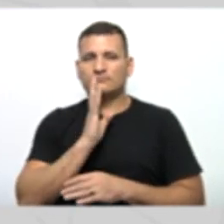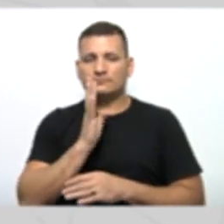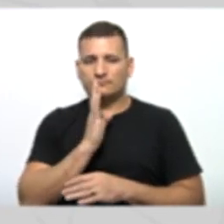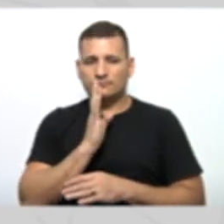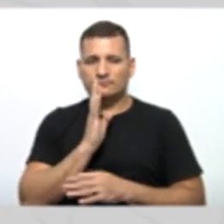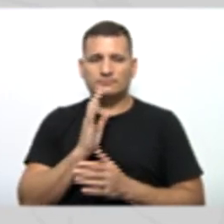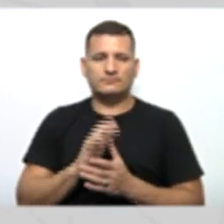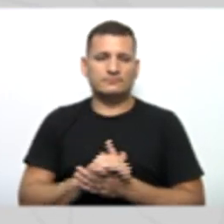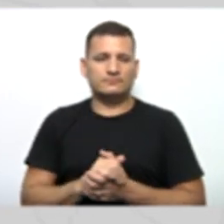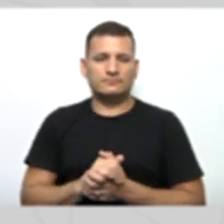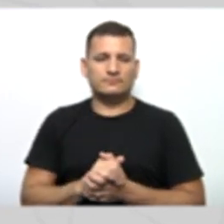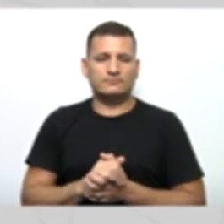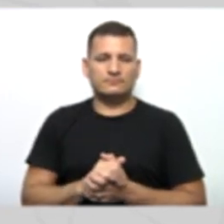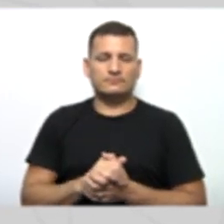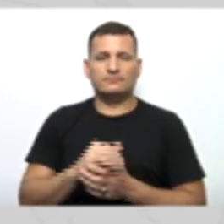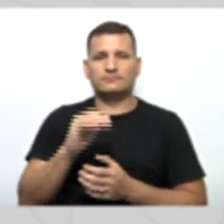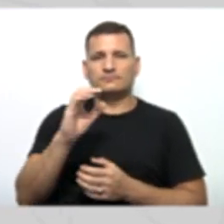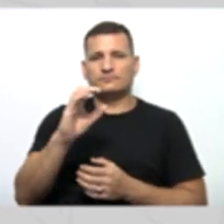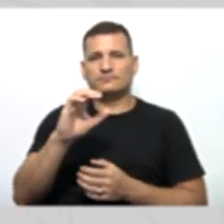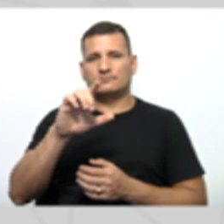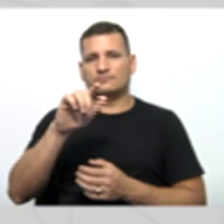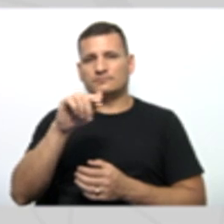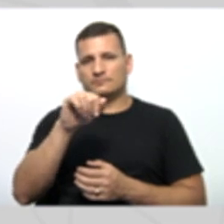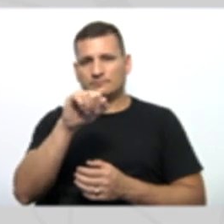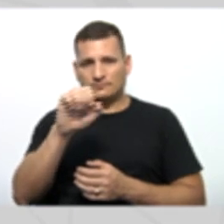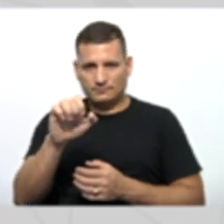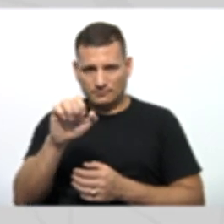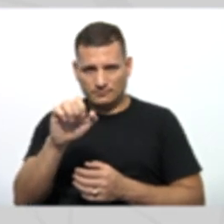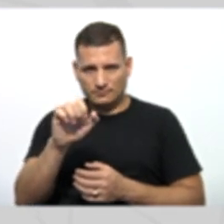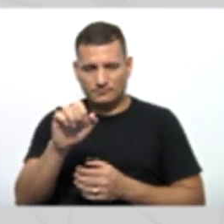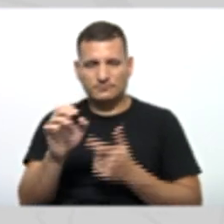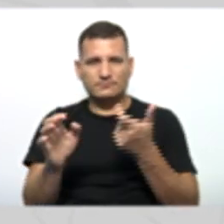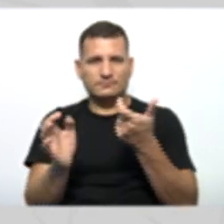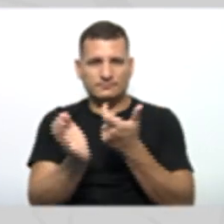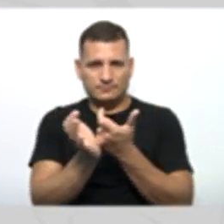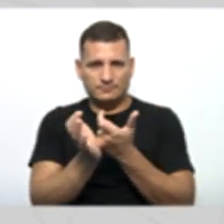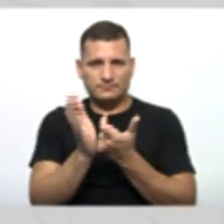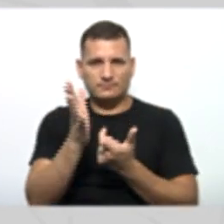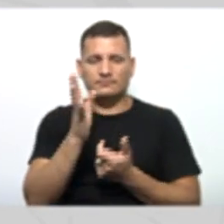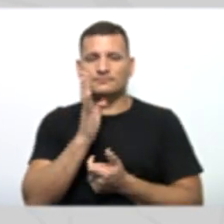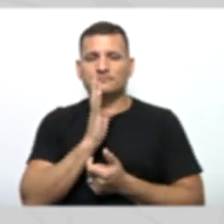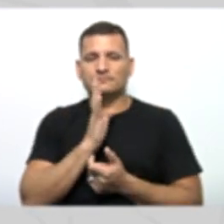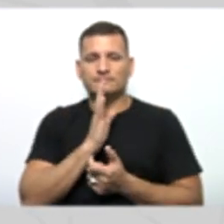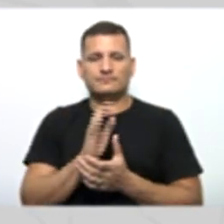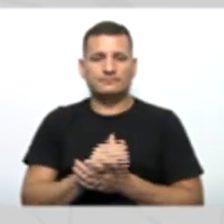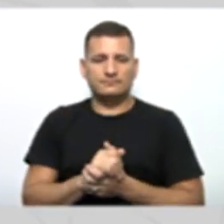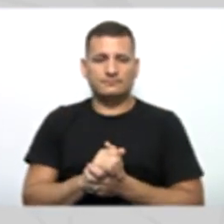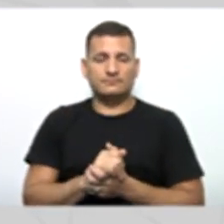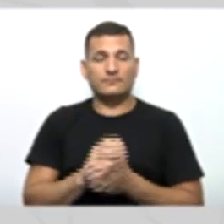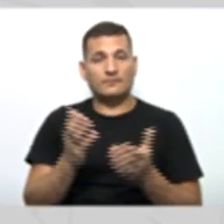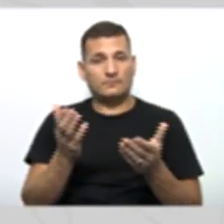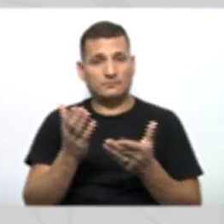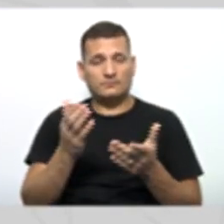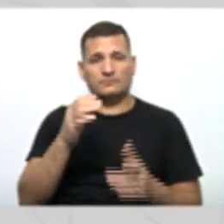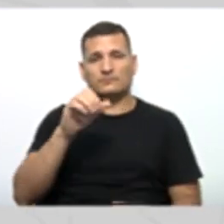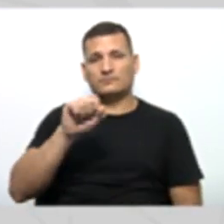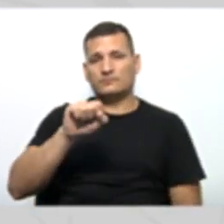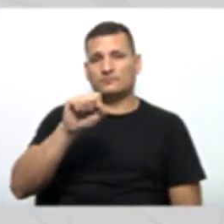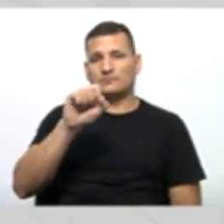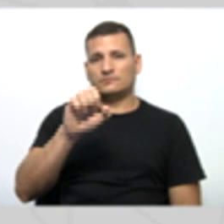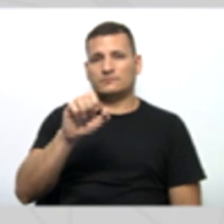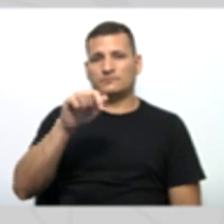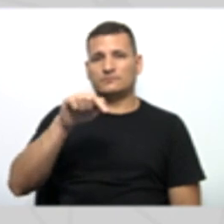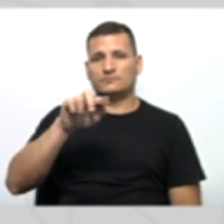ok? O diagrama de classe, ó, esse também vocês já conhecem. Agora o diagrama de sequência, ó, que eu vou mostrar para